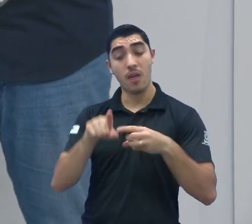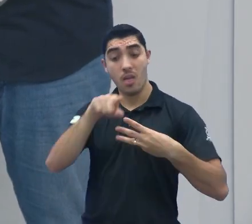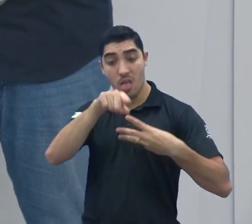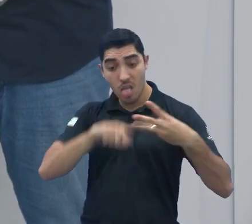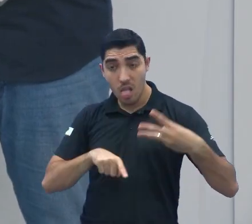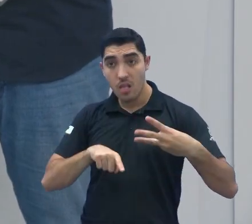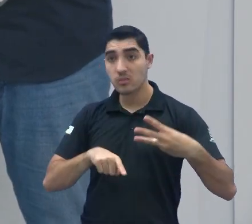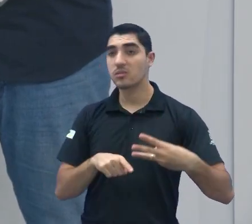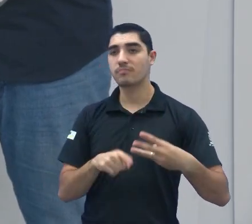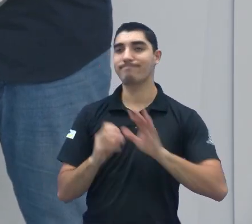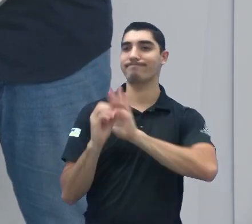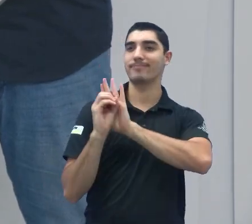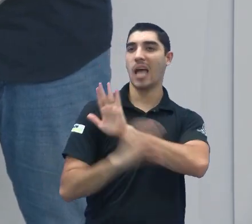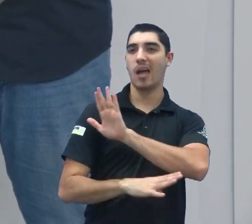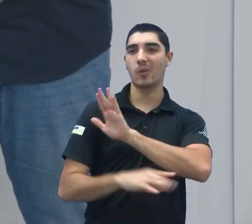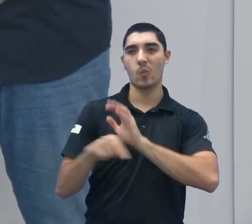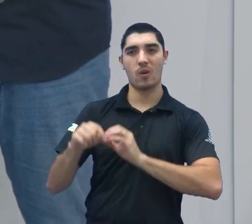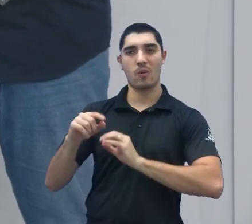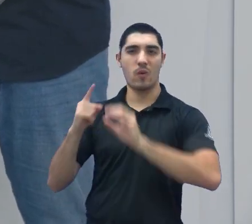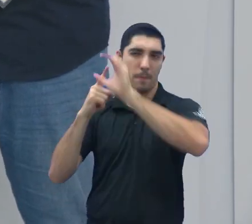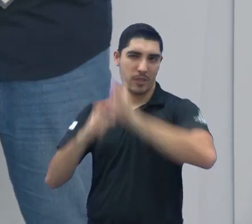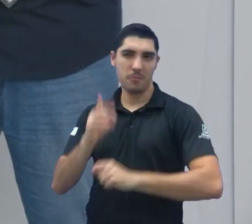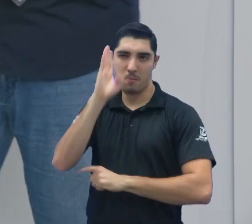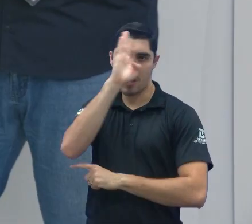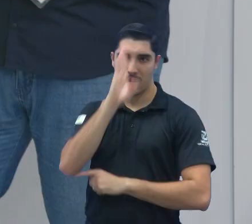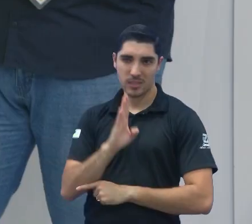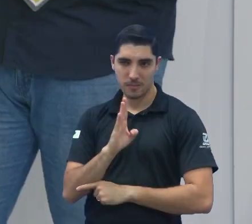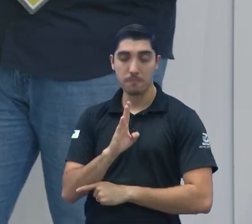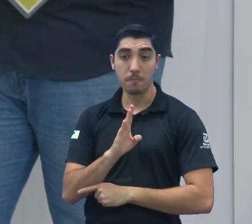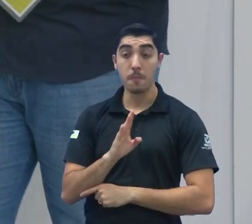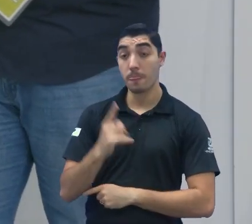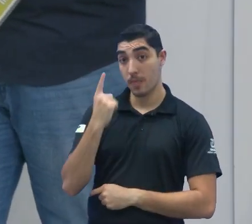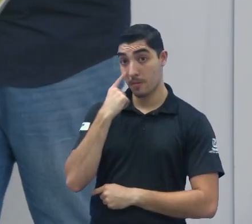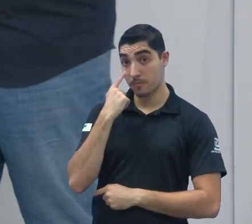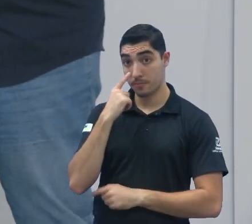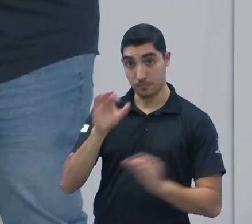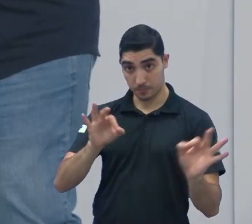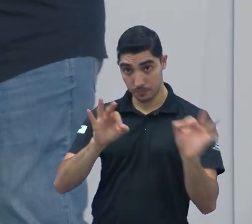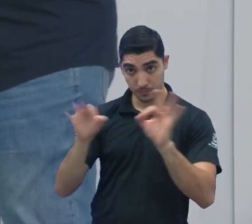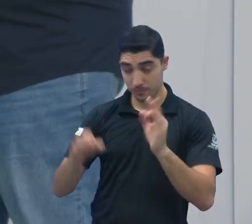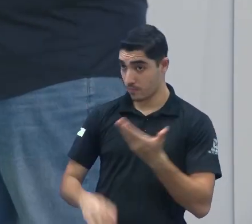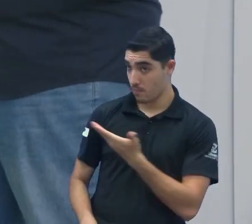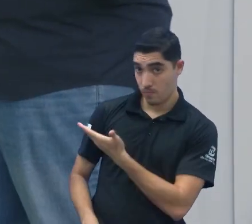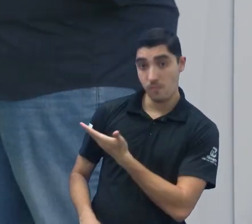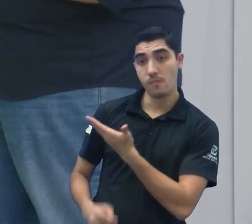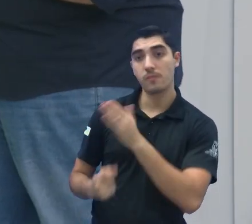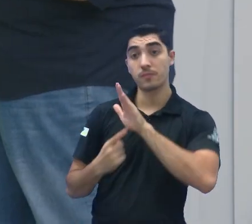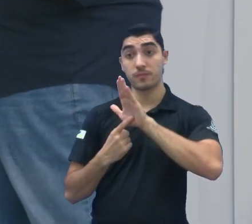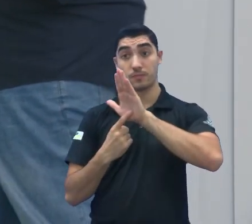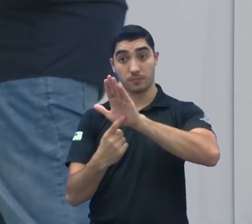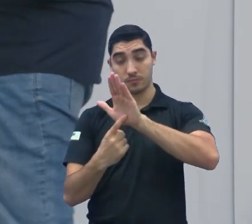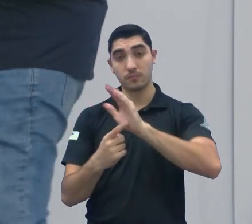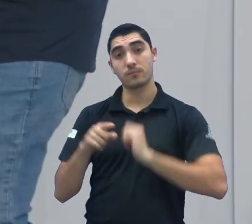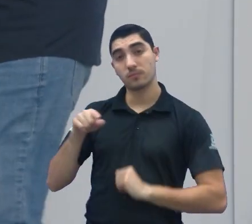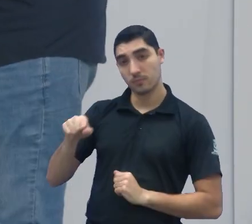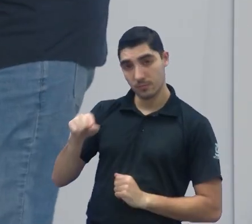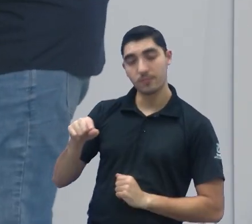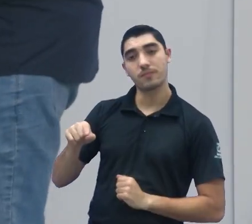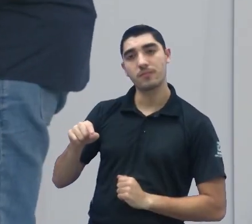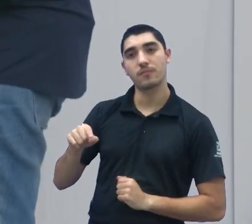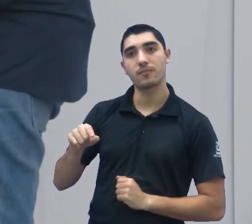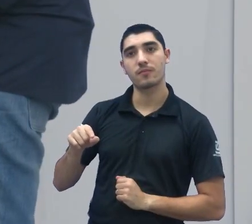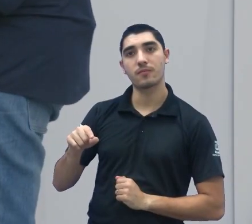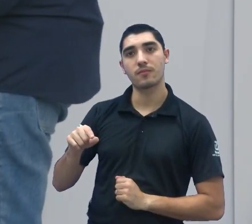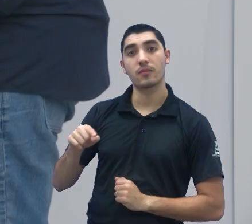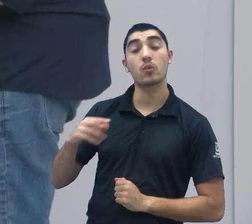parte mais para 2026. Então, vamos fazer o seguinte, Matheus, a gente preparou uma arte aqui para mostrar as equipes que vão disputar